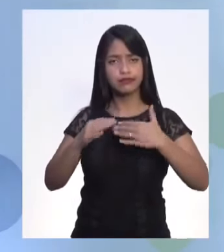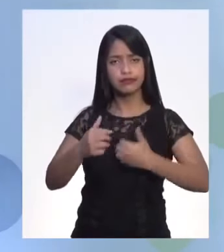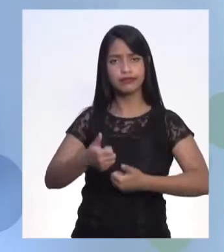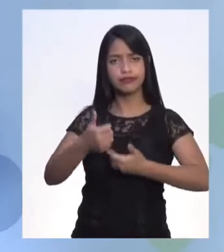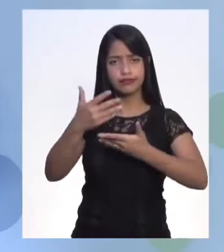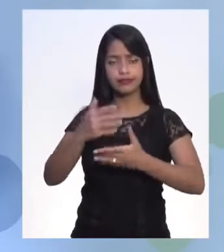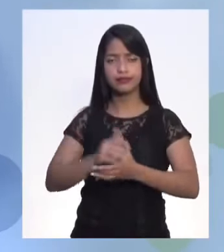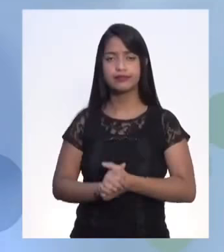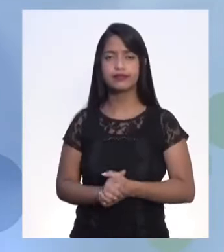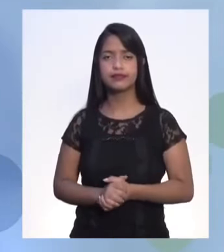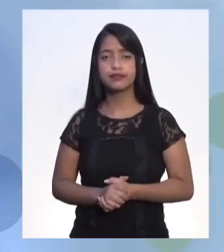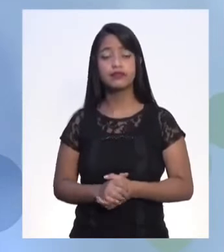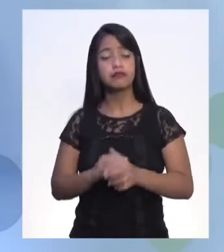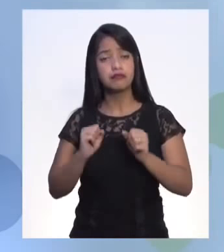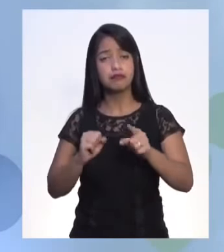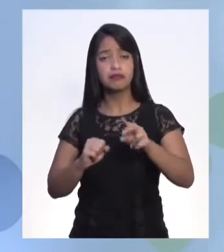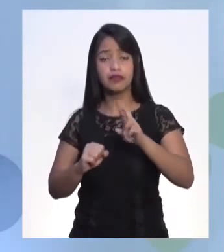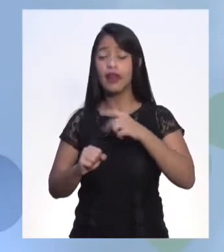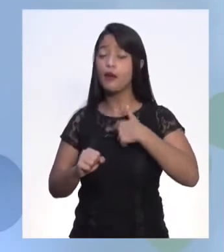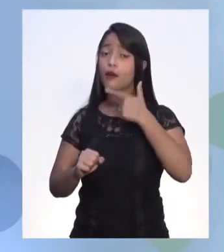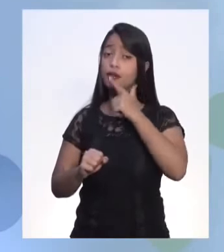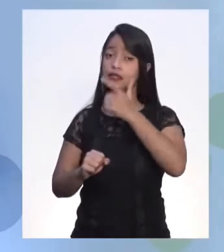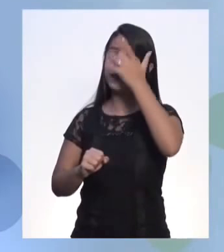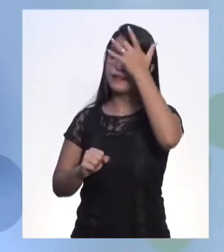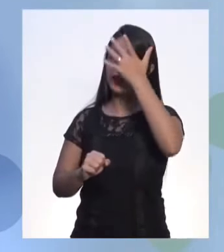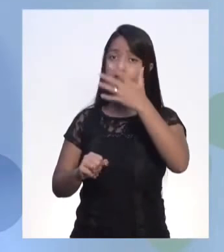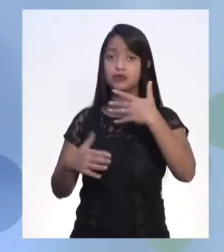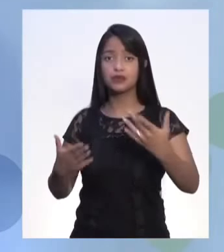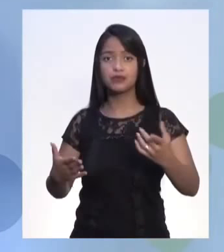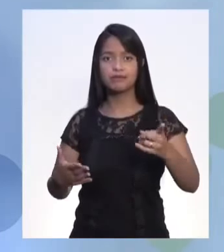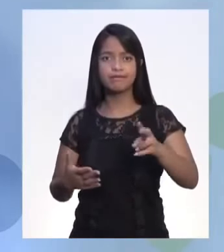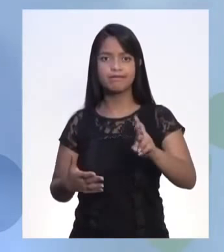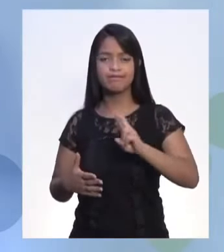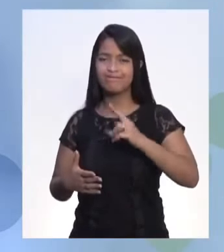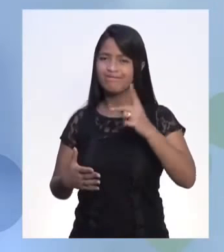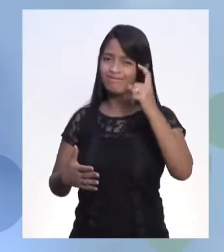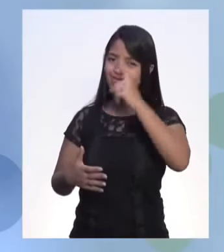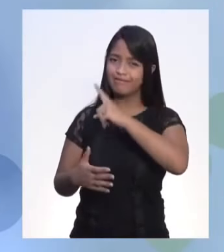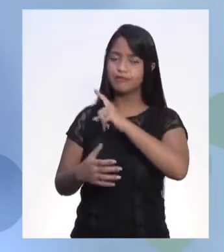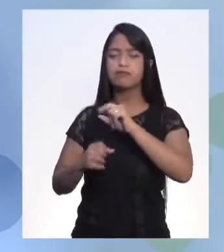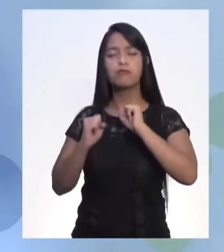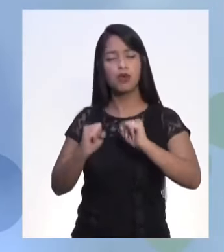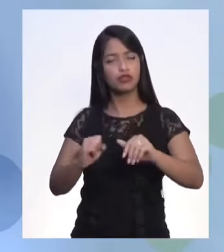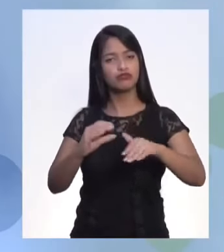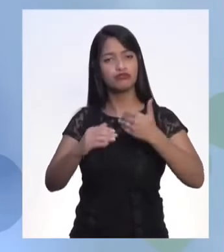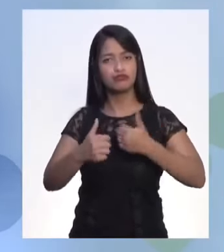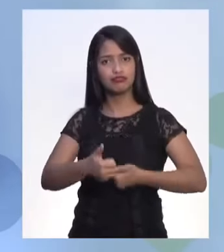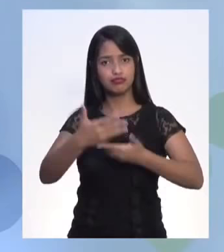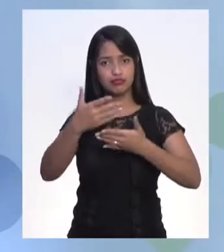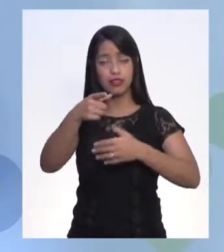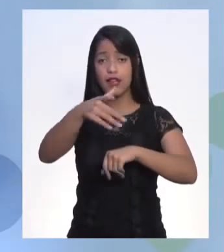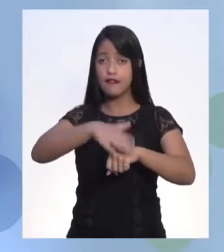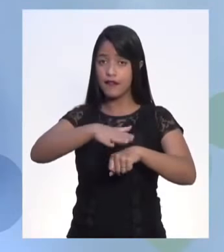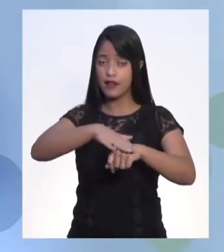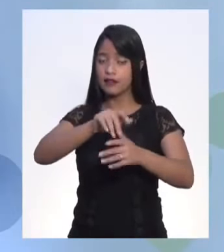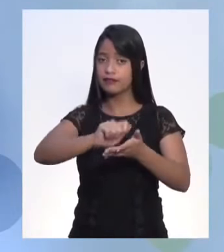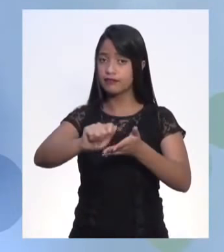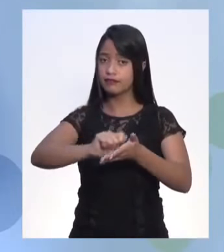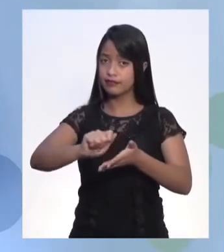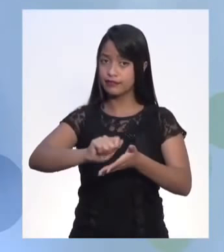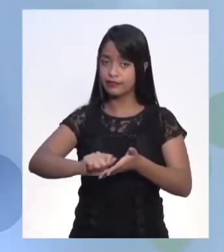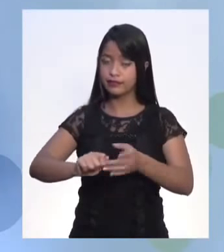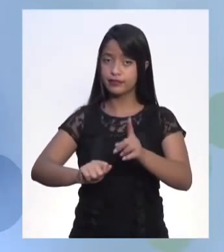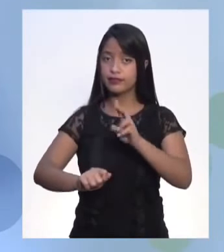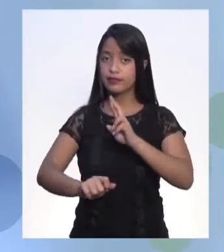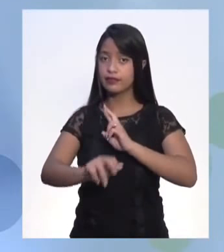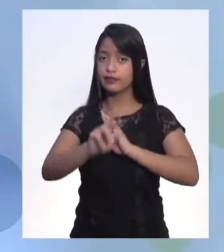difícil a professora consegui com facilidade a professor tava meio O Enrolado tá lá mas faz aí no caderno e manda as respostas para